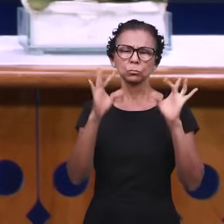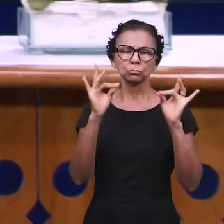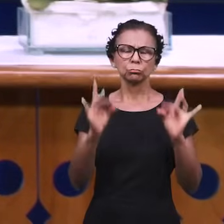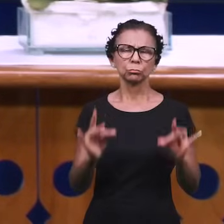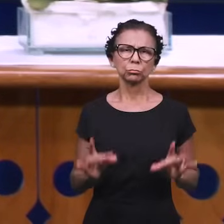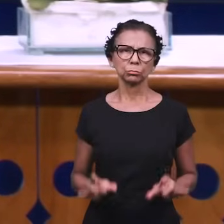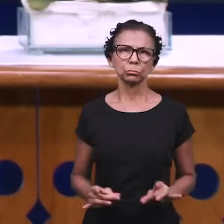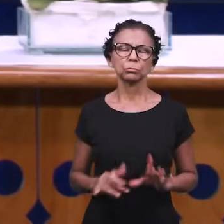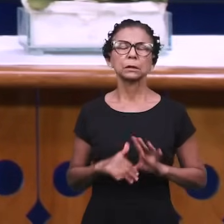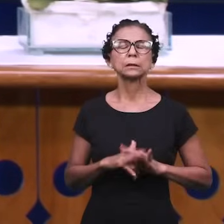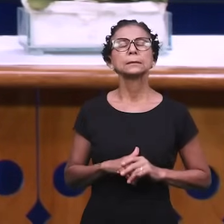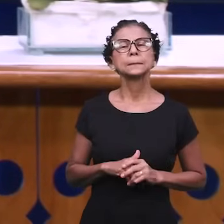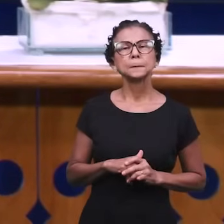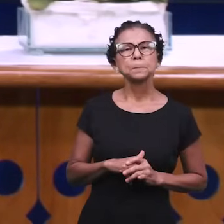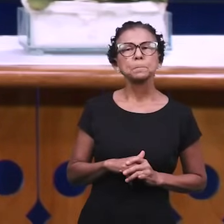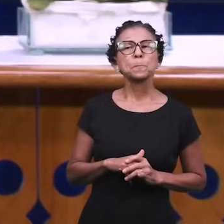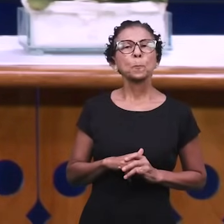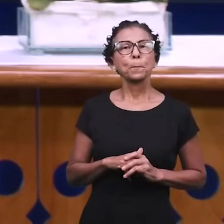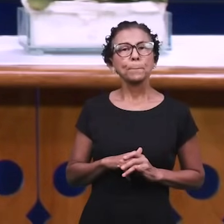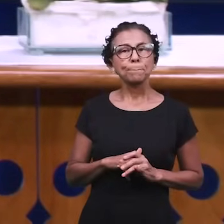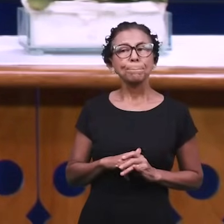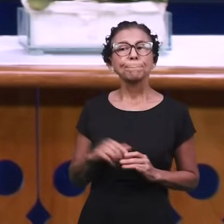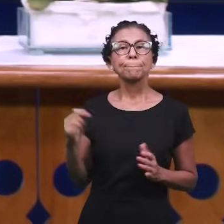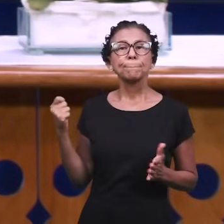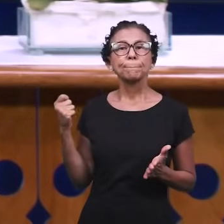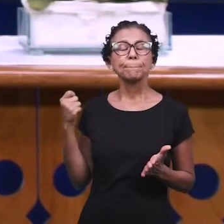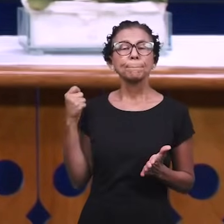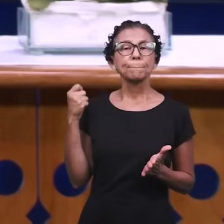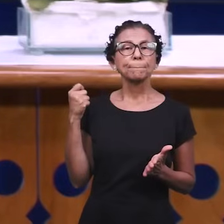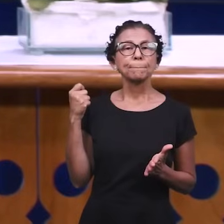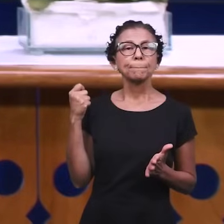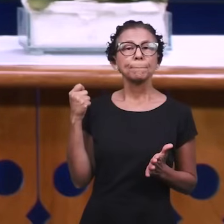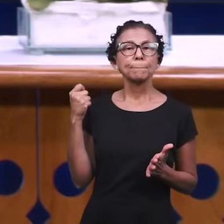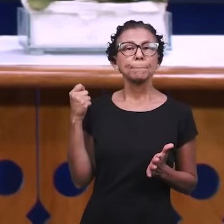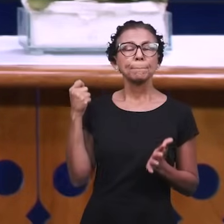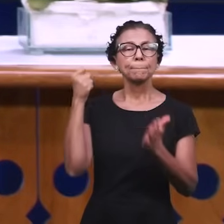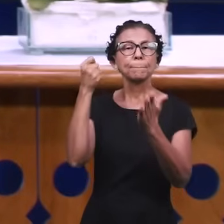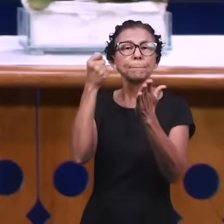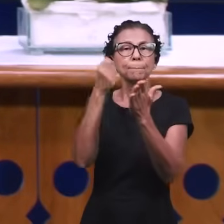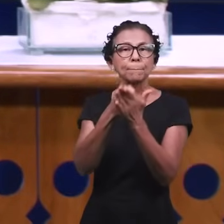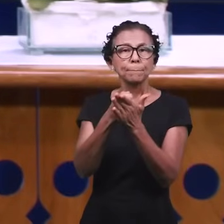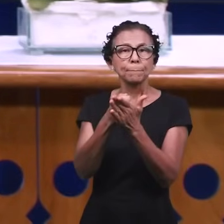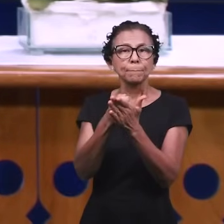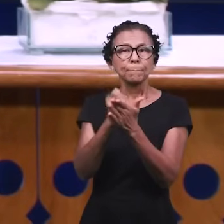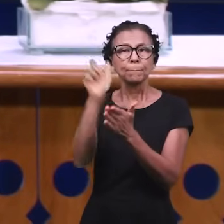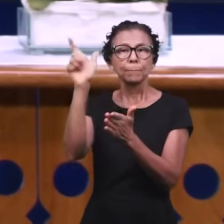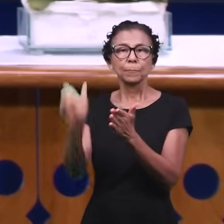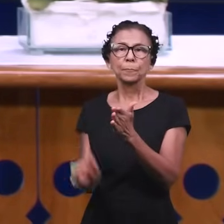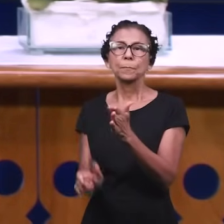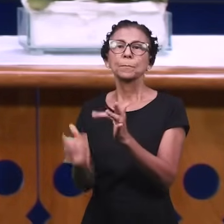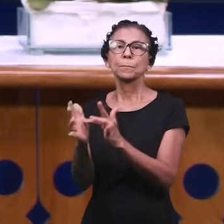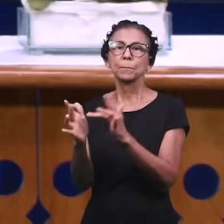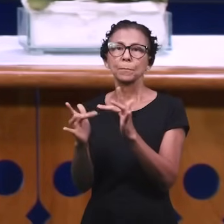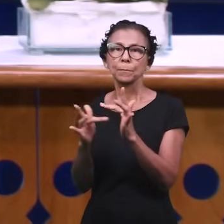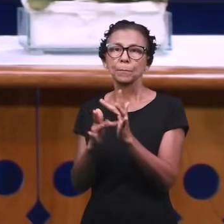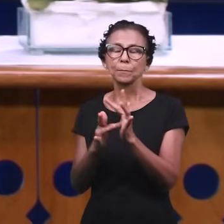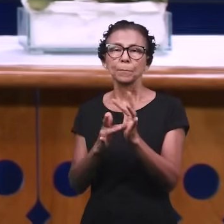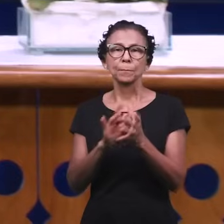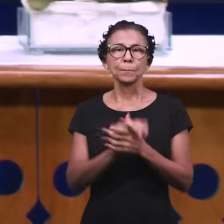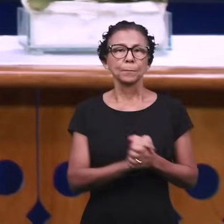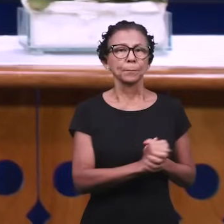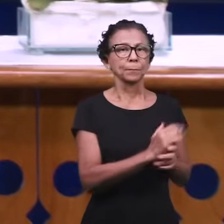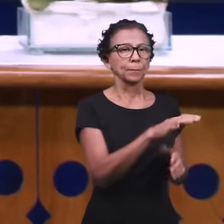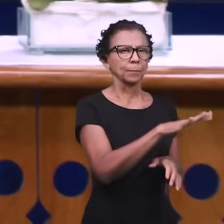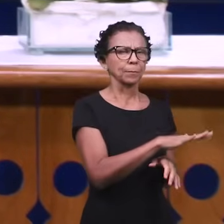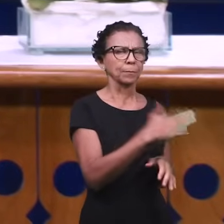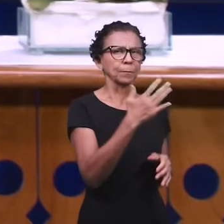os preceitos da Páscoa iriam se concretizar na vida dele, porque lá